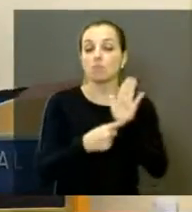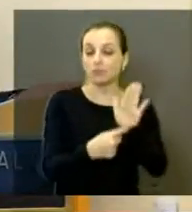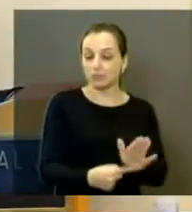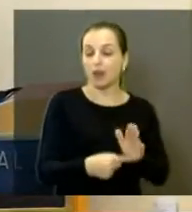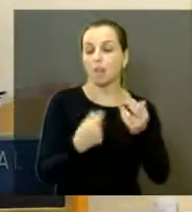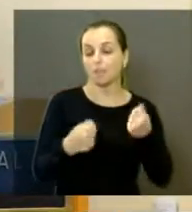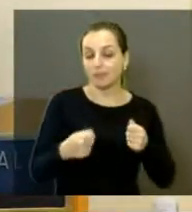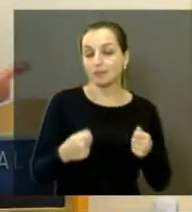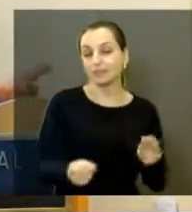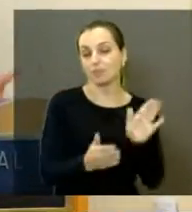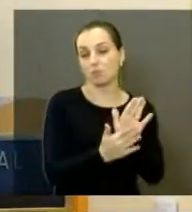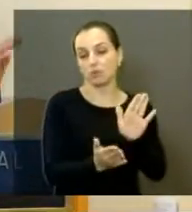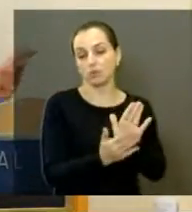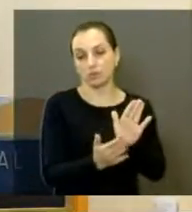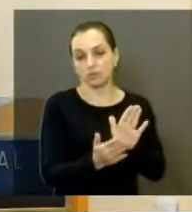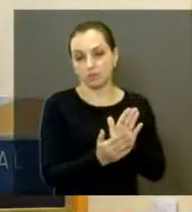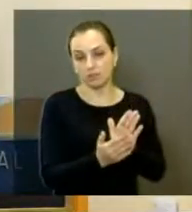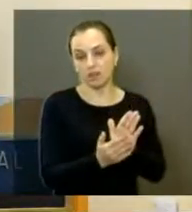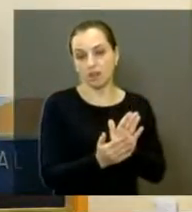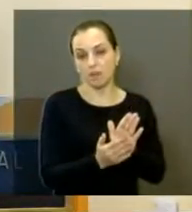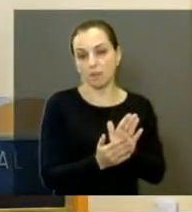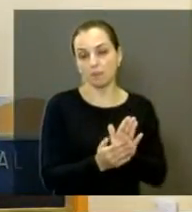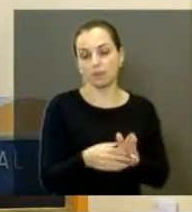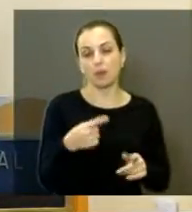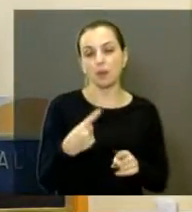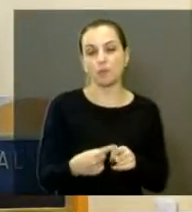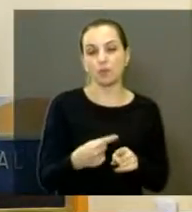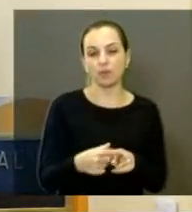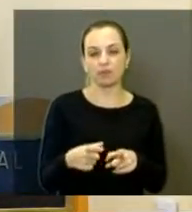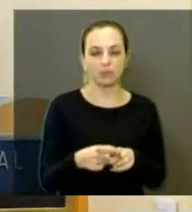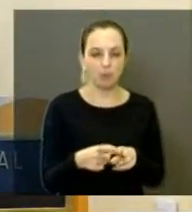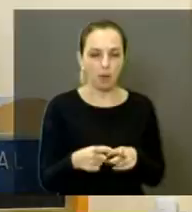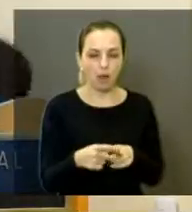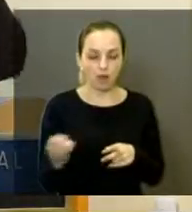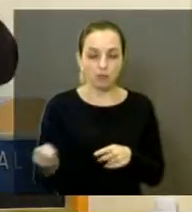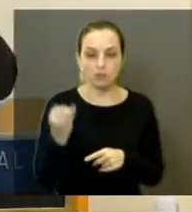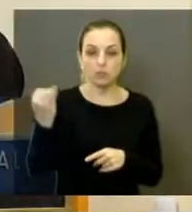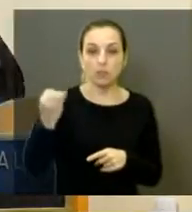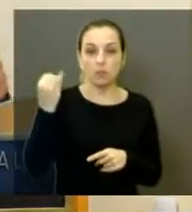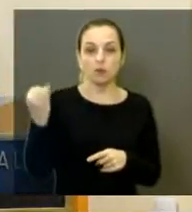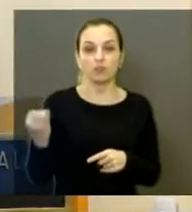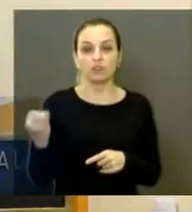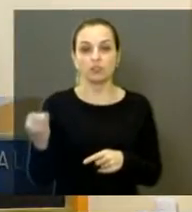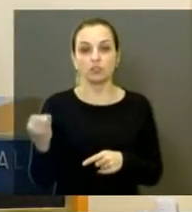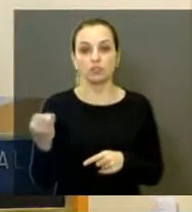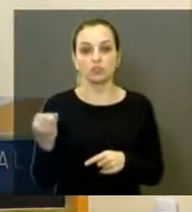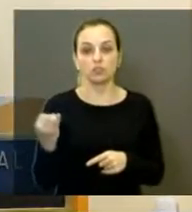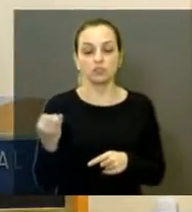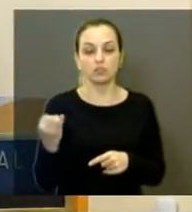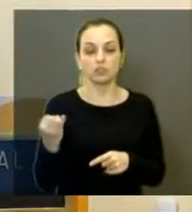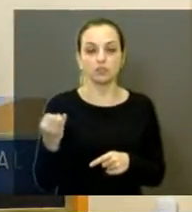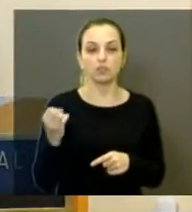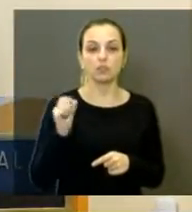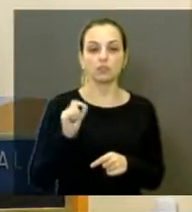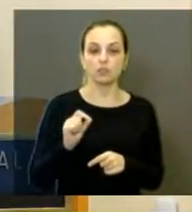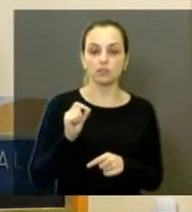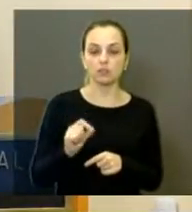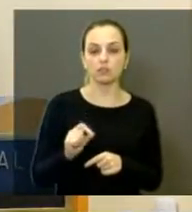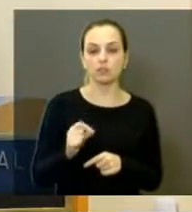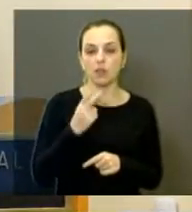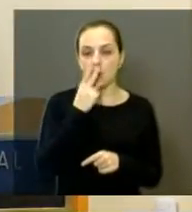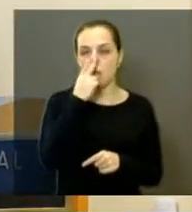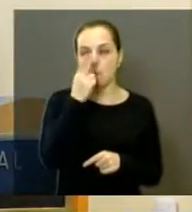coisas, porque são palavras bem relevantes e gravíssimas. Então, eu acho